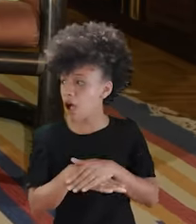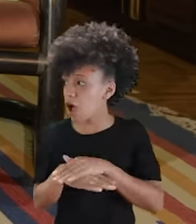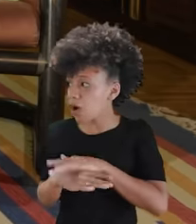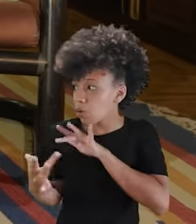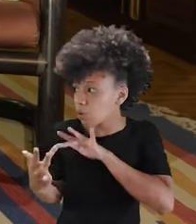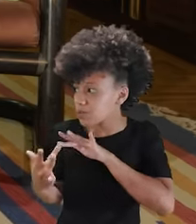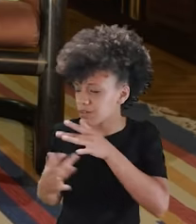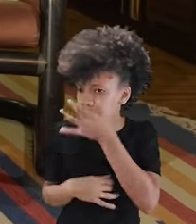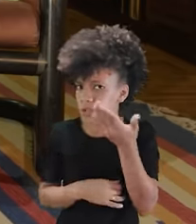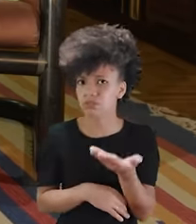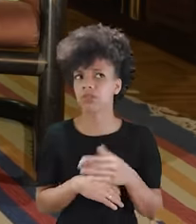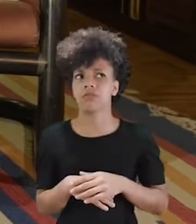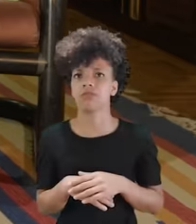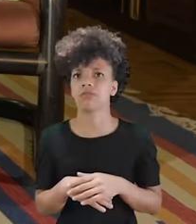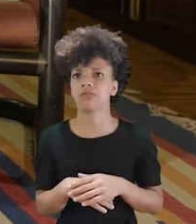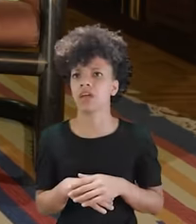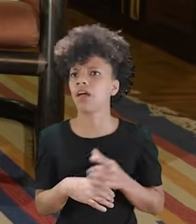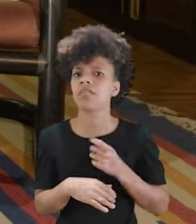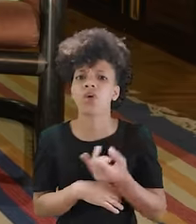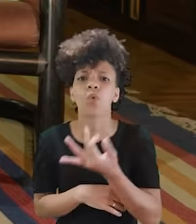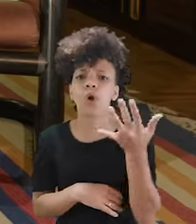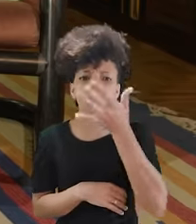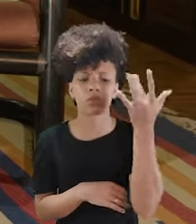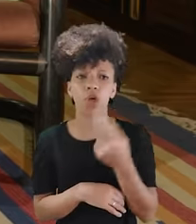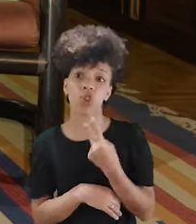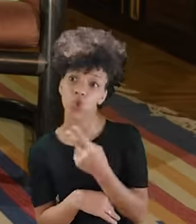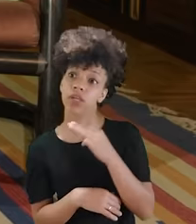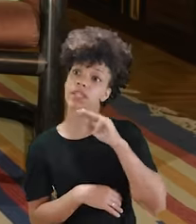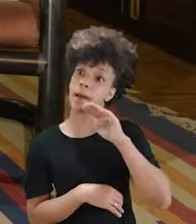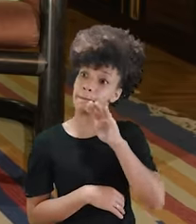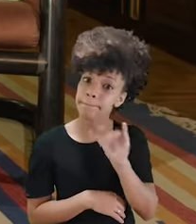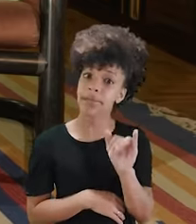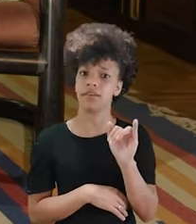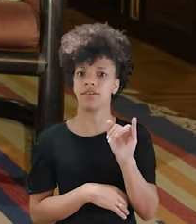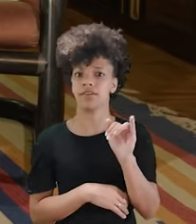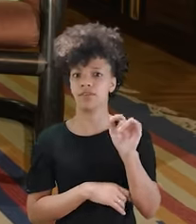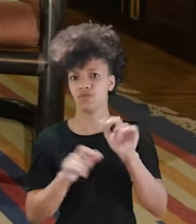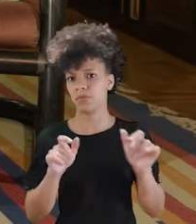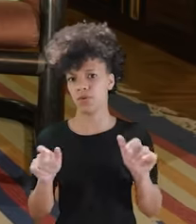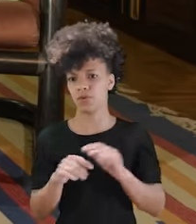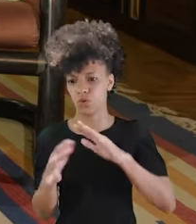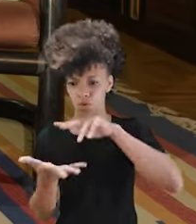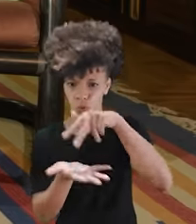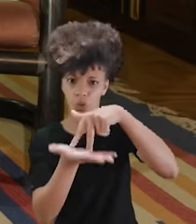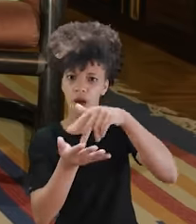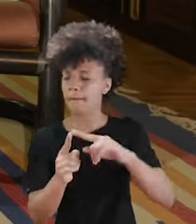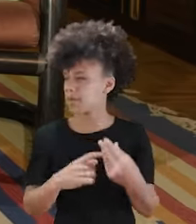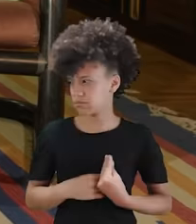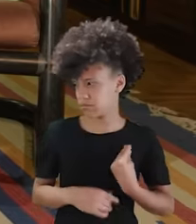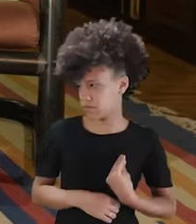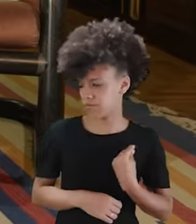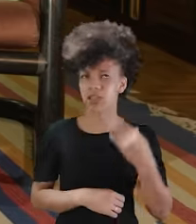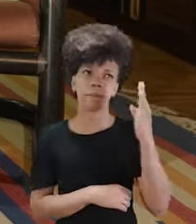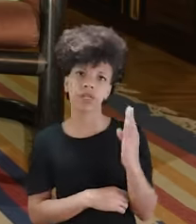Bilhões que falar hoje Viva seu lado brasileiras que podem me dar fala um português até 1312